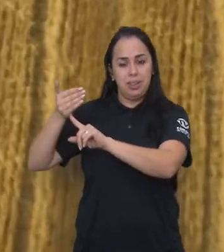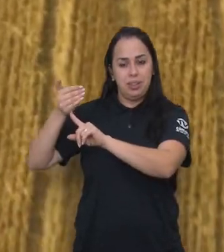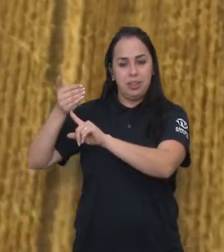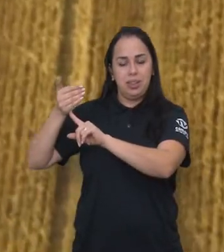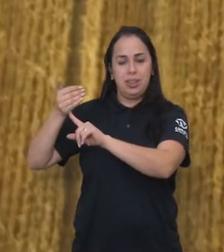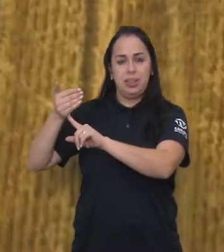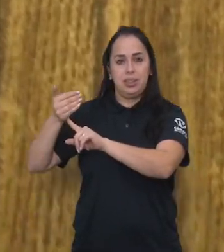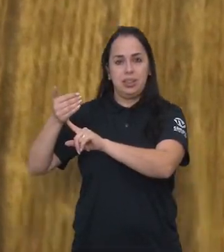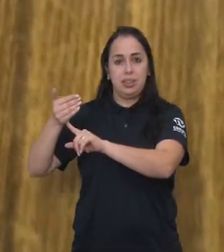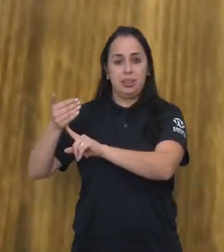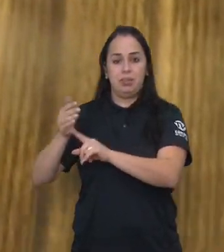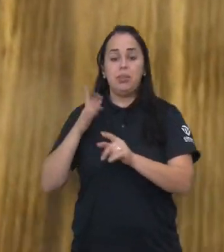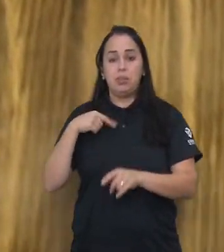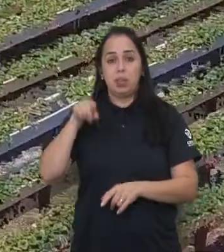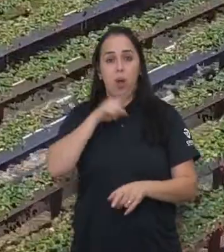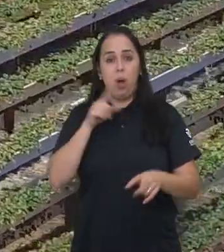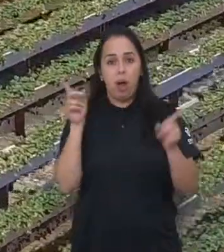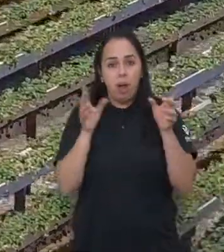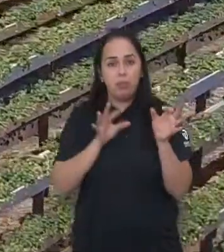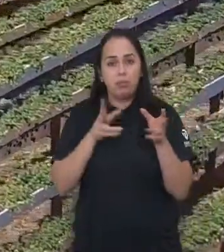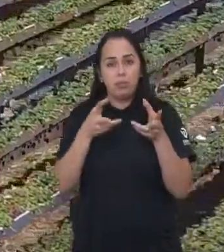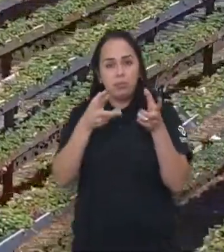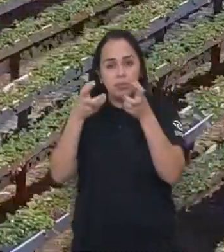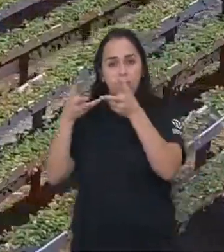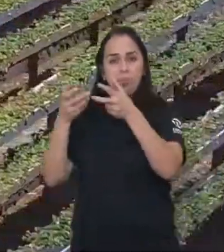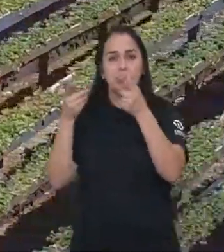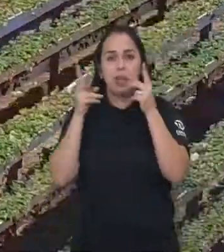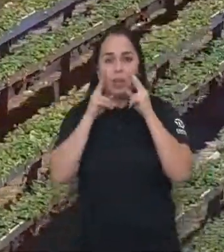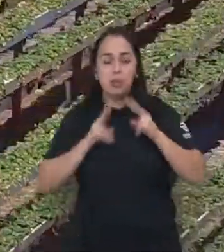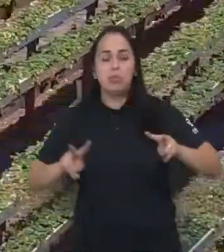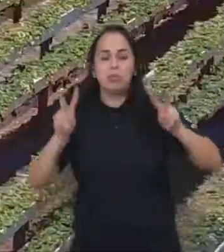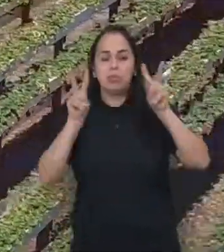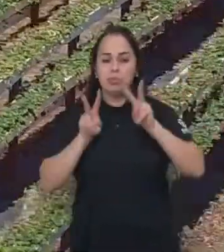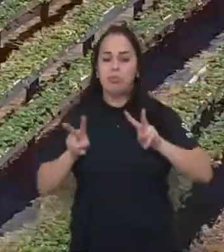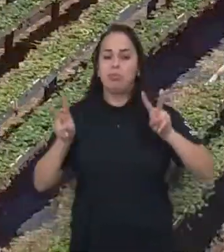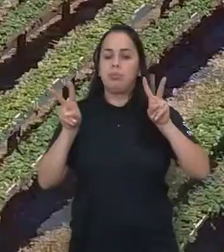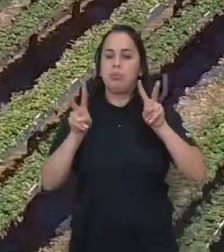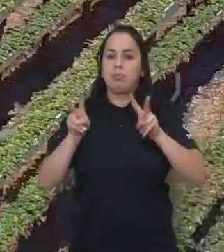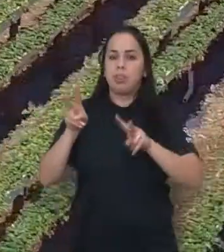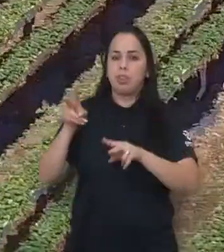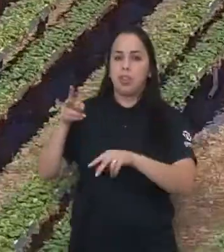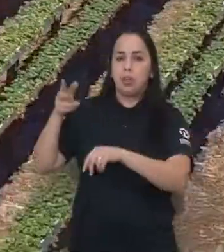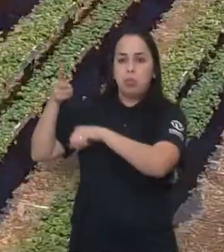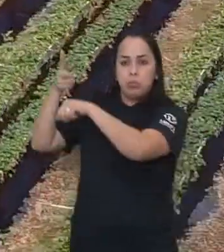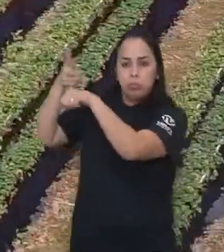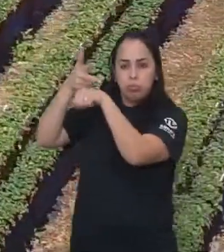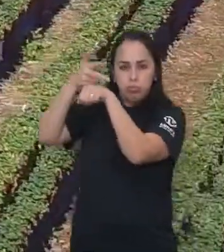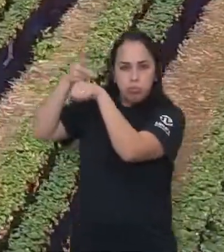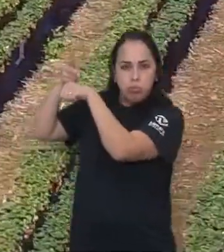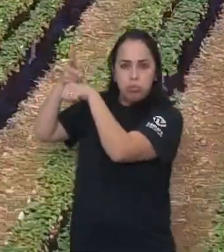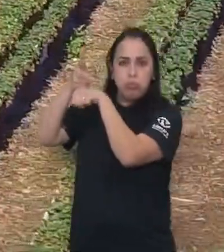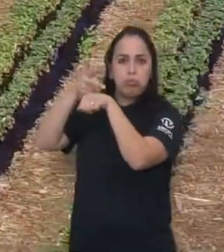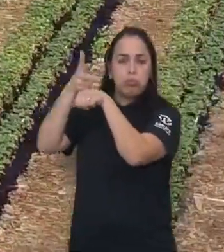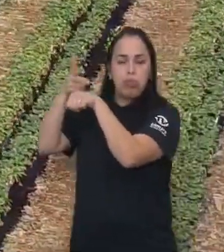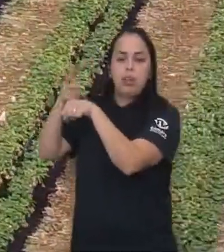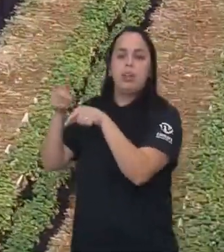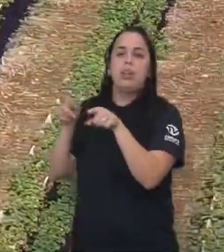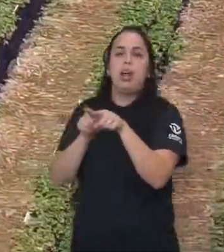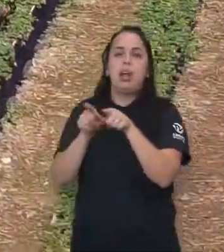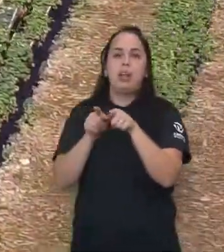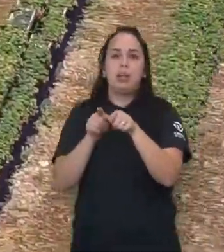né então cada vez mais você consegue observar no campo na utilização de drones né